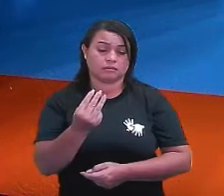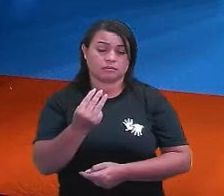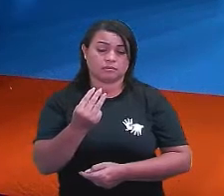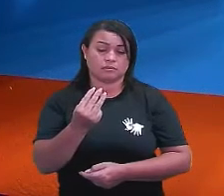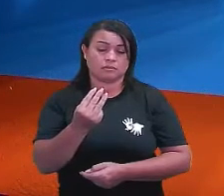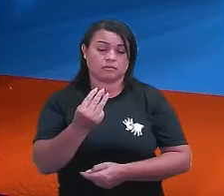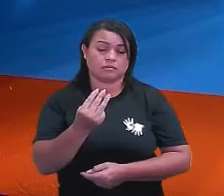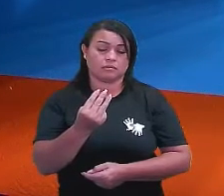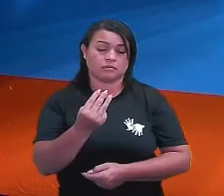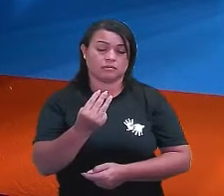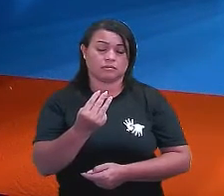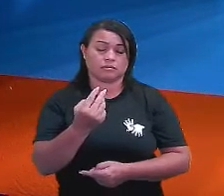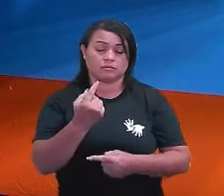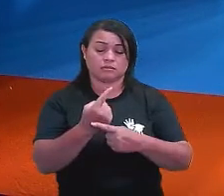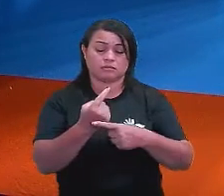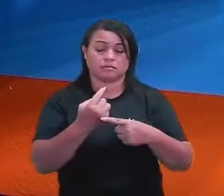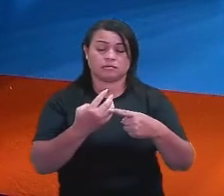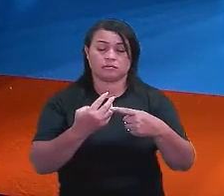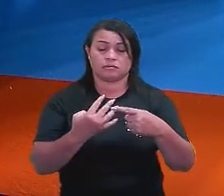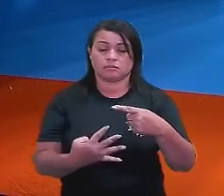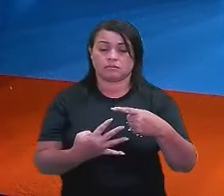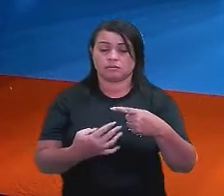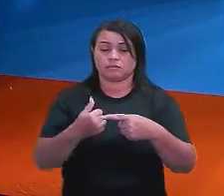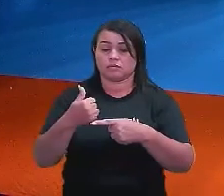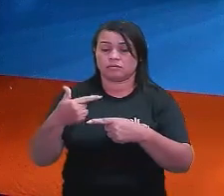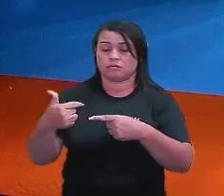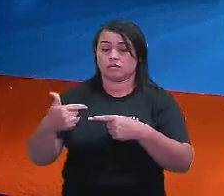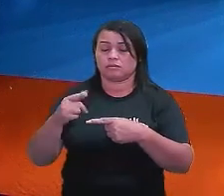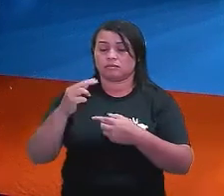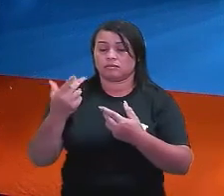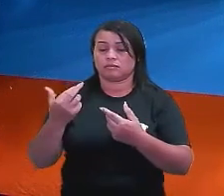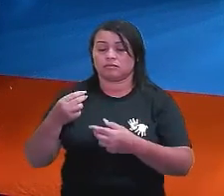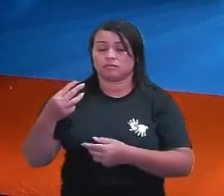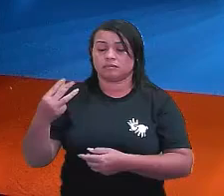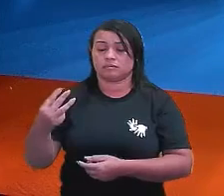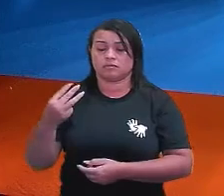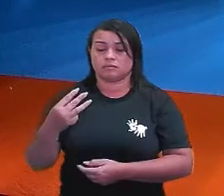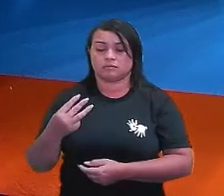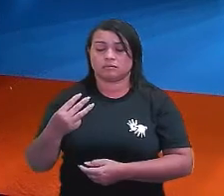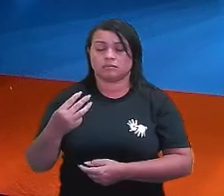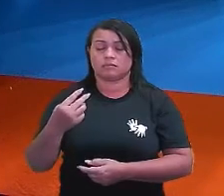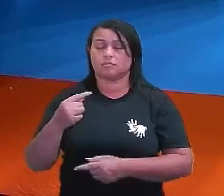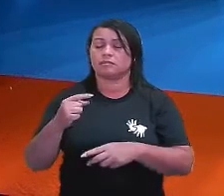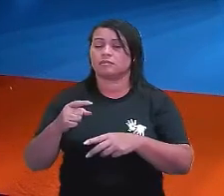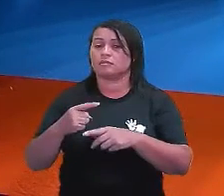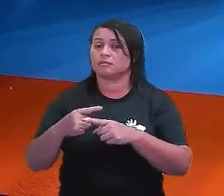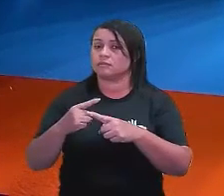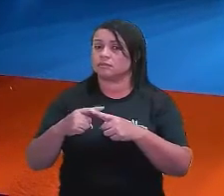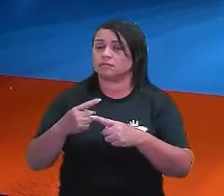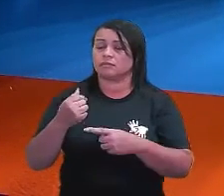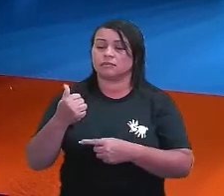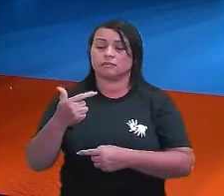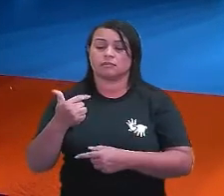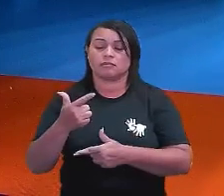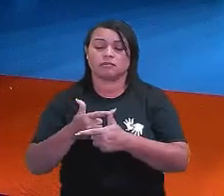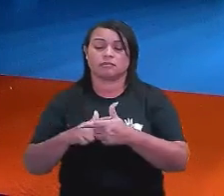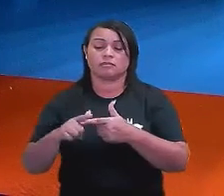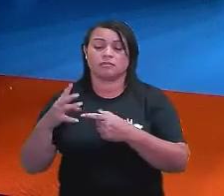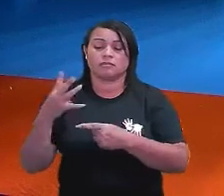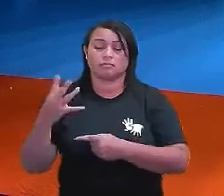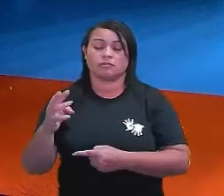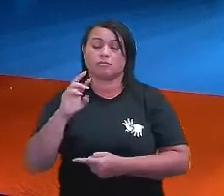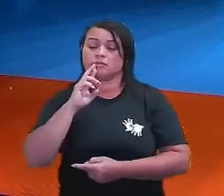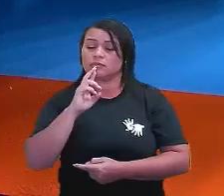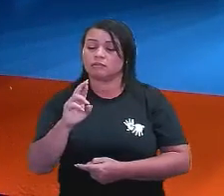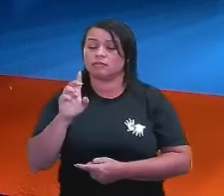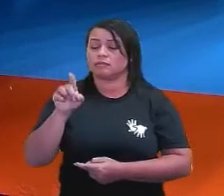Então, 1/4 de 12 vai ser igual a 3, pois 12 dividido por 4